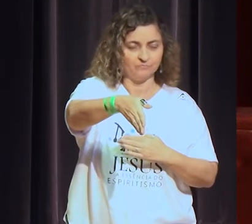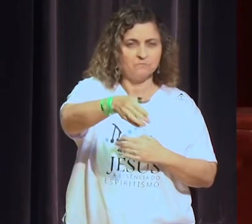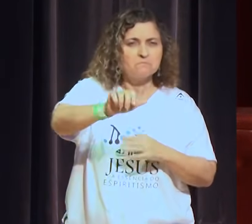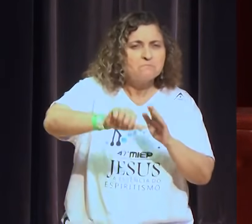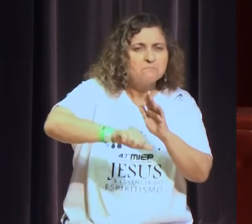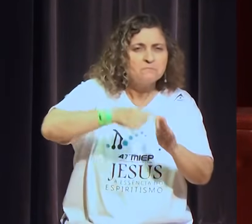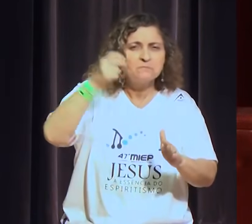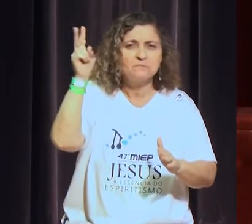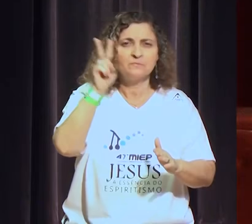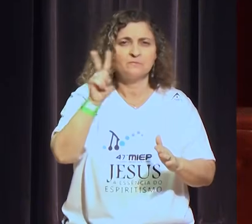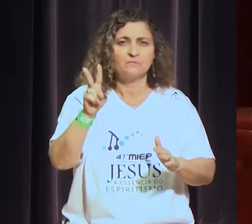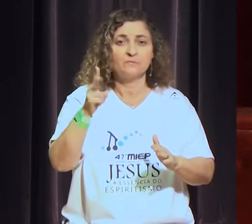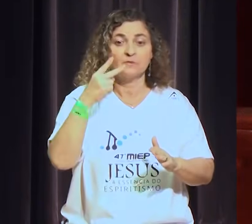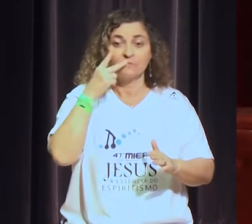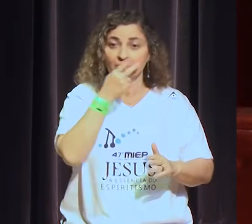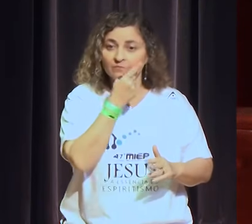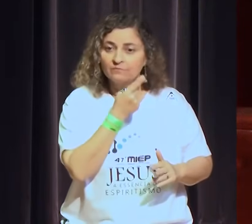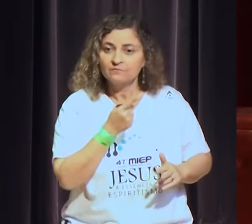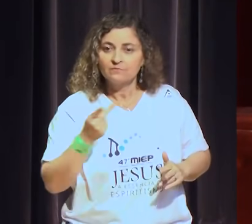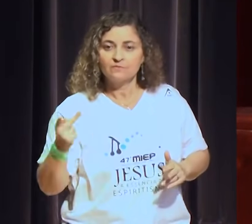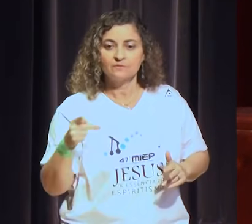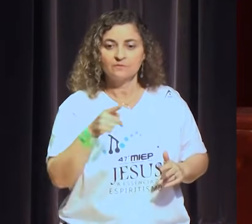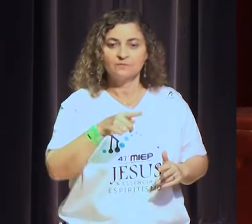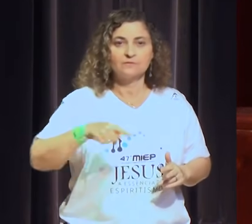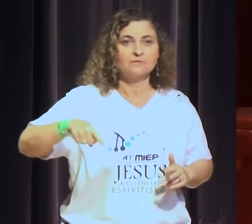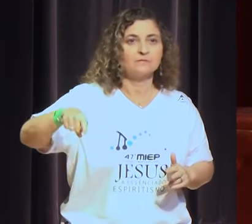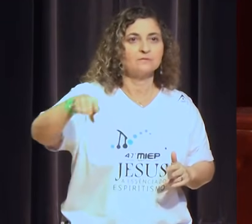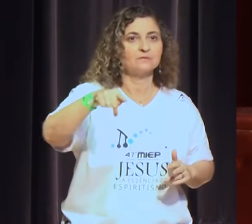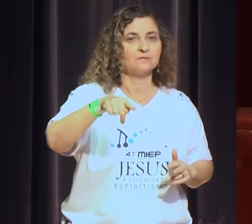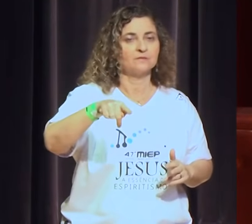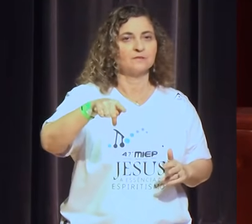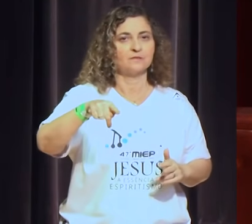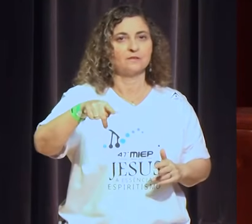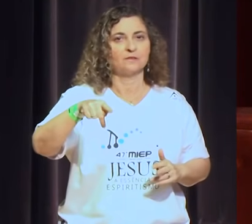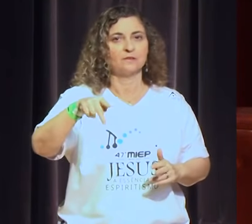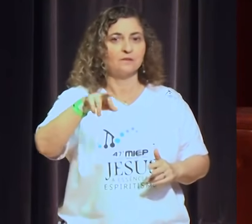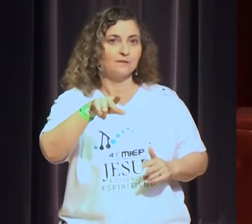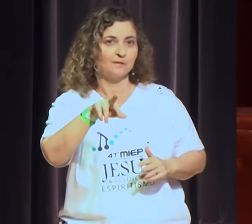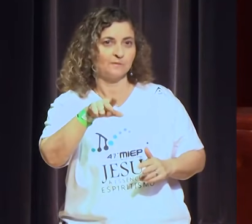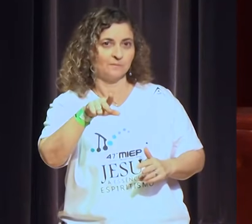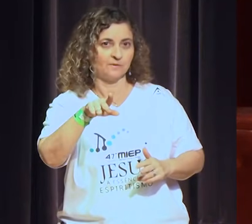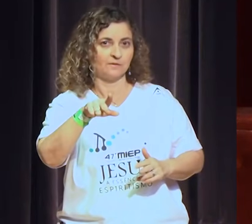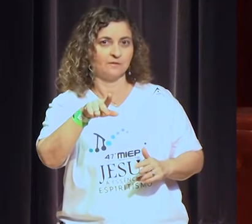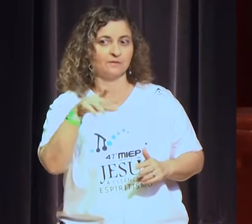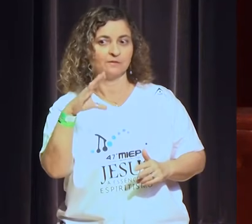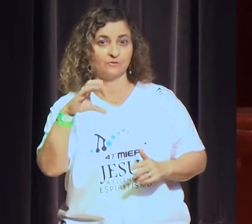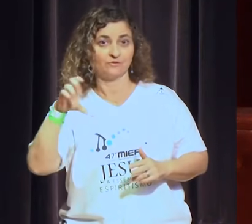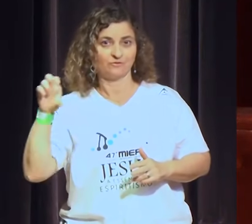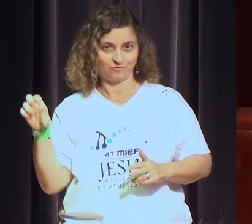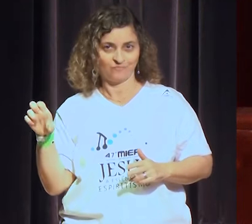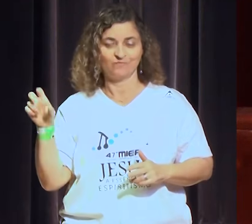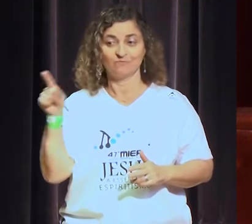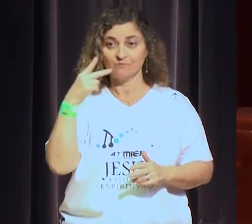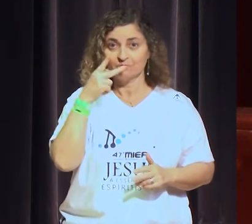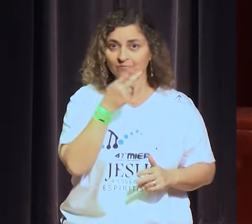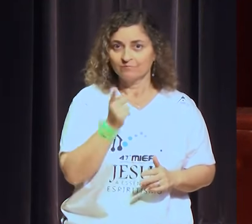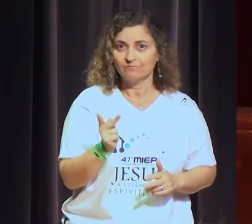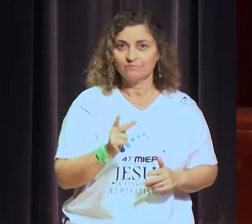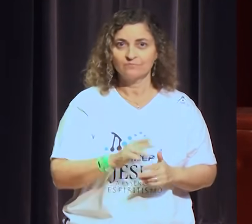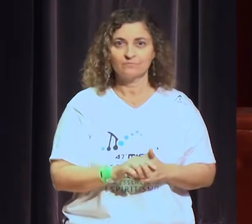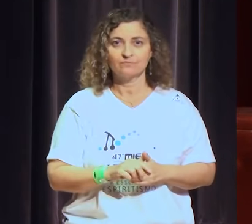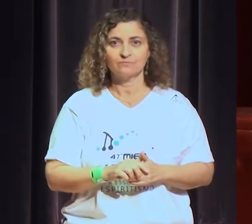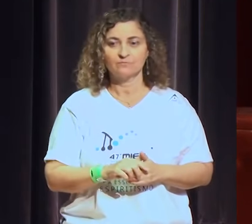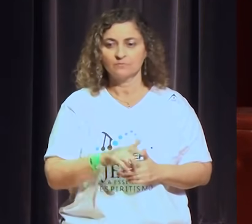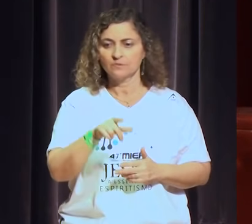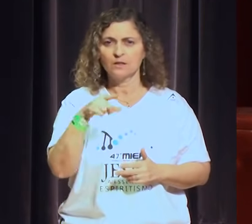Primeira vez que eu fui em Pedro Leopoldo visitar as irmãs de Chico Xavier. Estavam todas encarnadas.